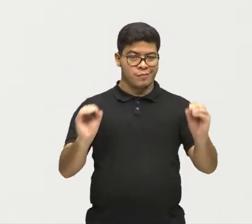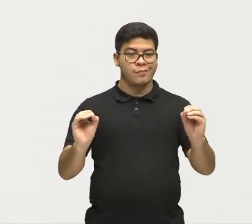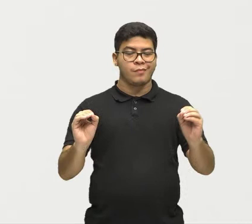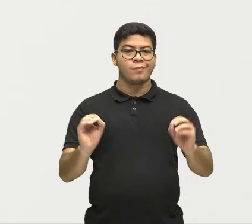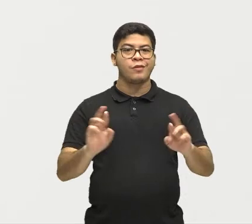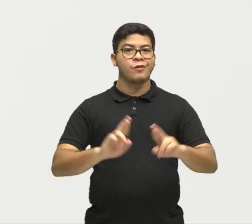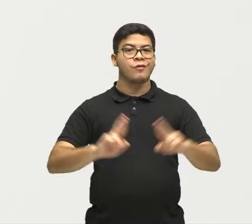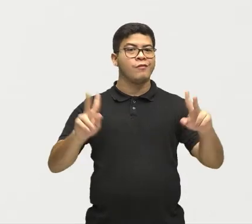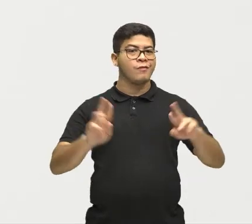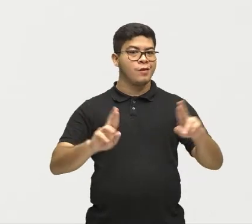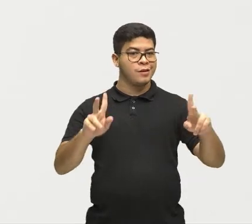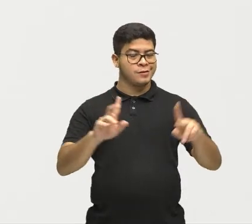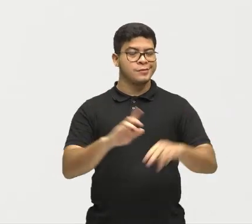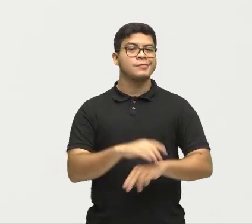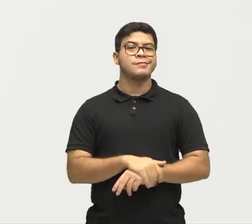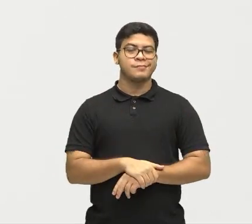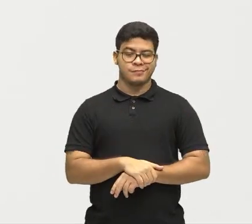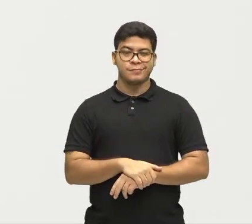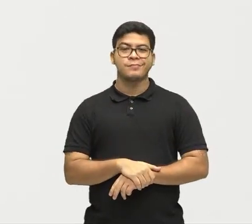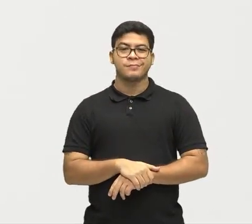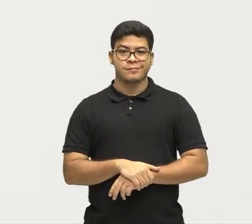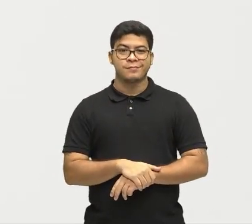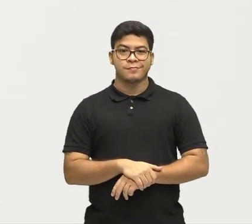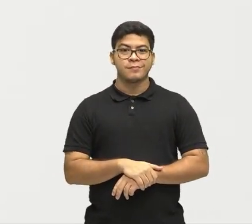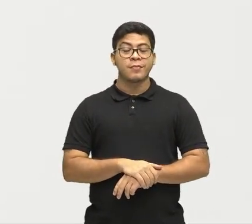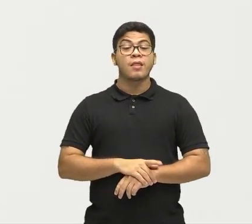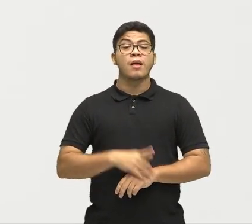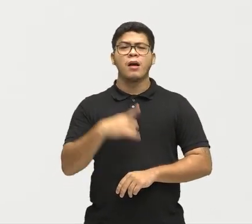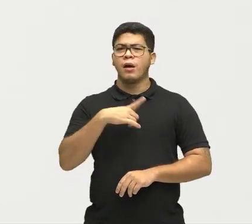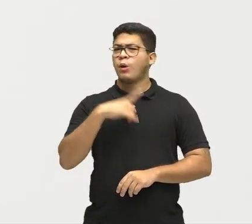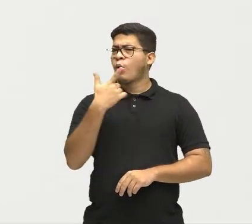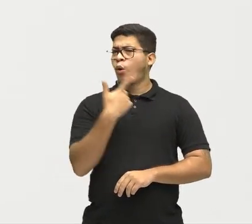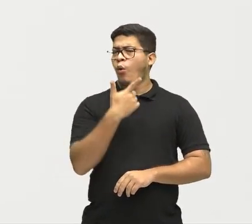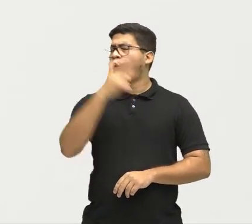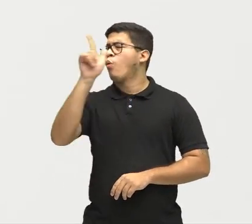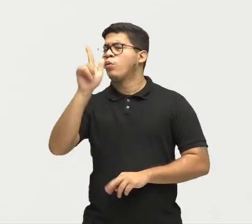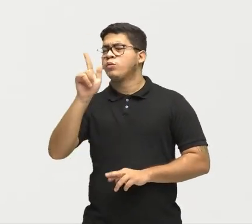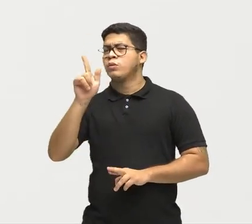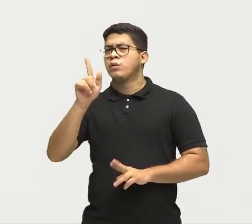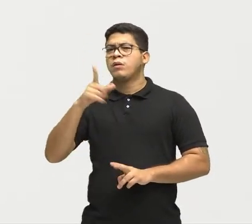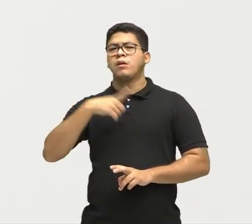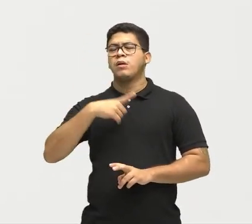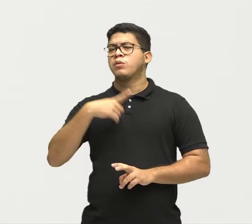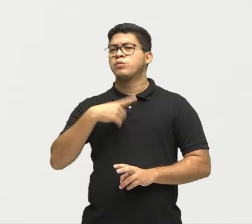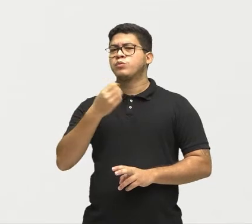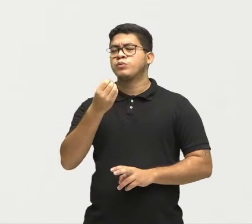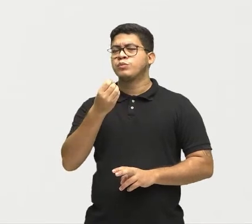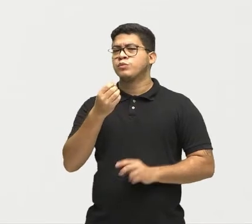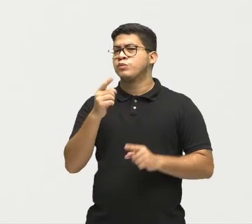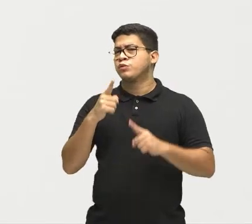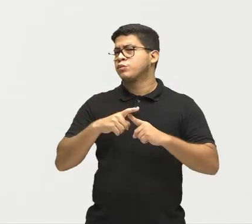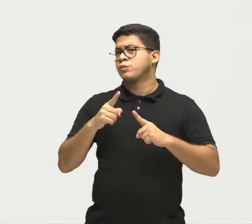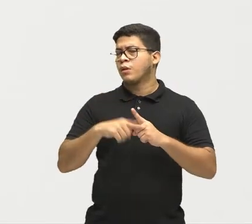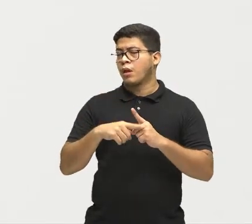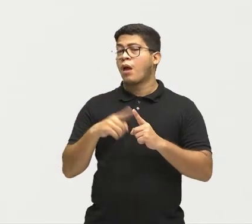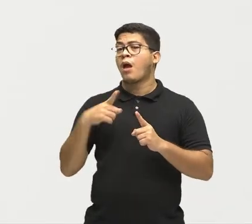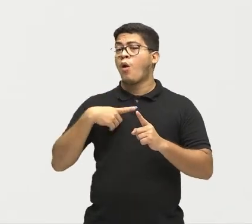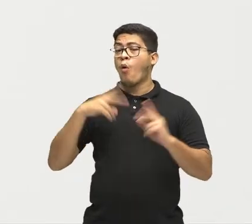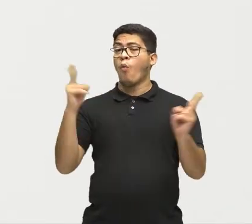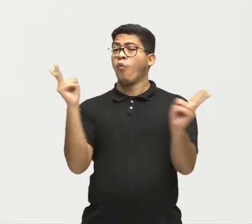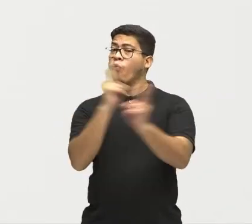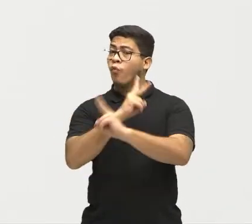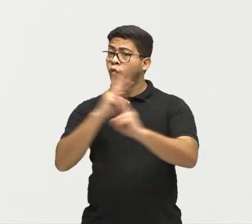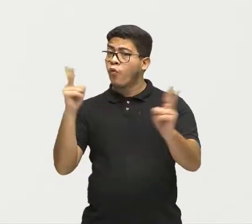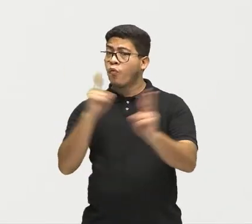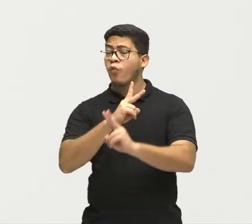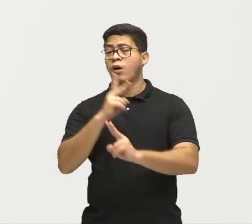de insetos, de vento, até água, tudo pode ajudar a polinizar. O